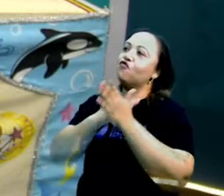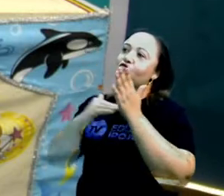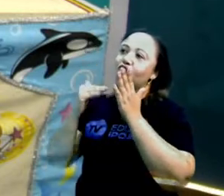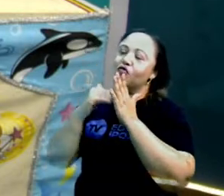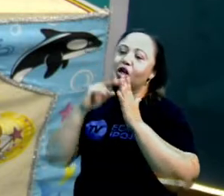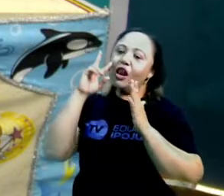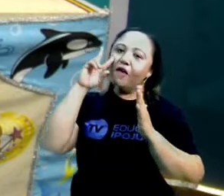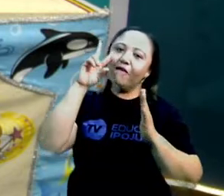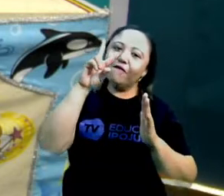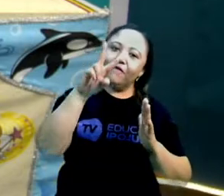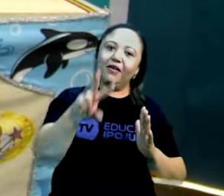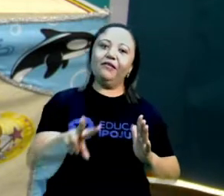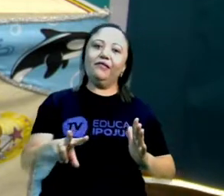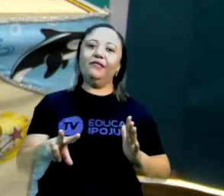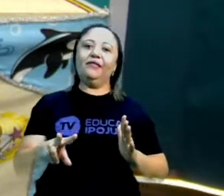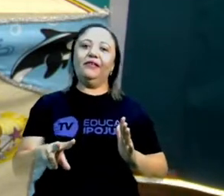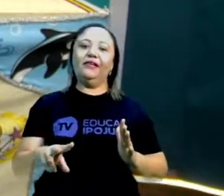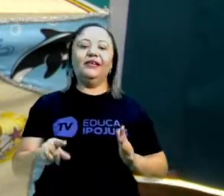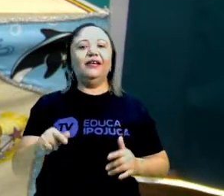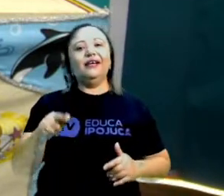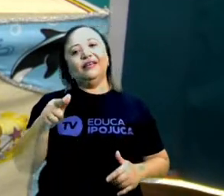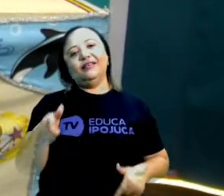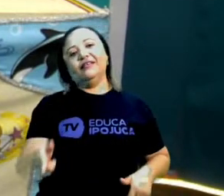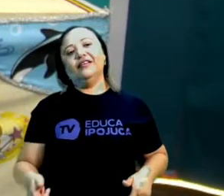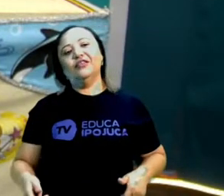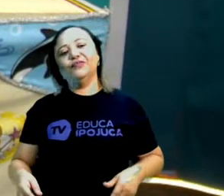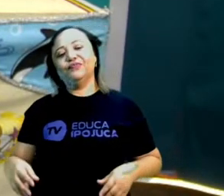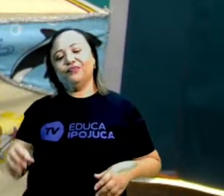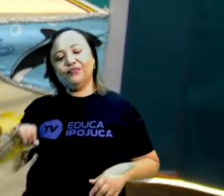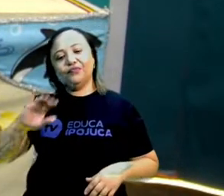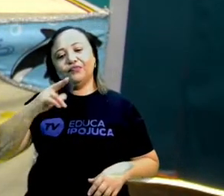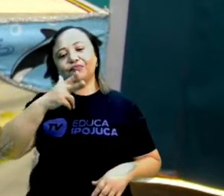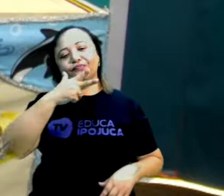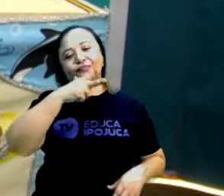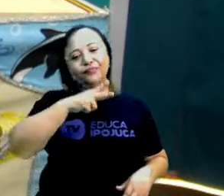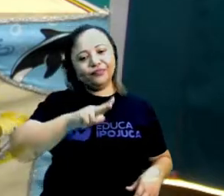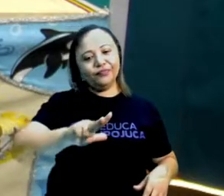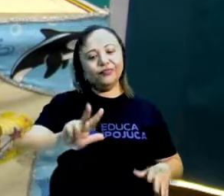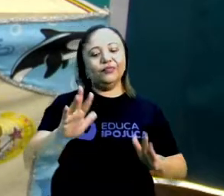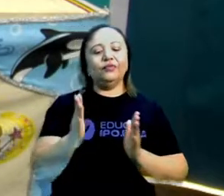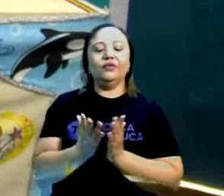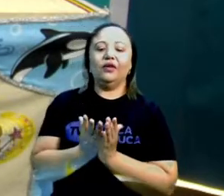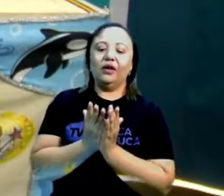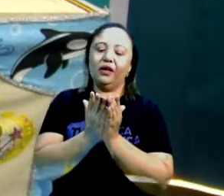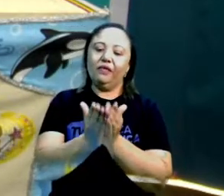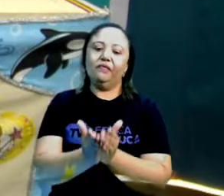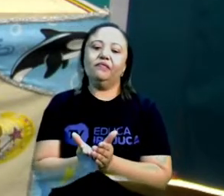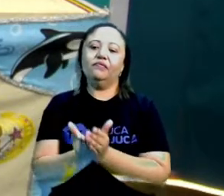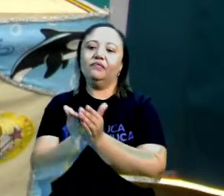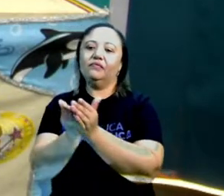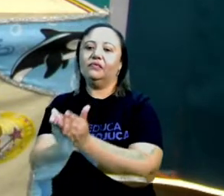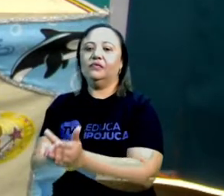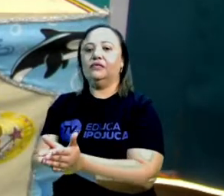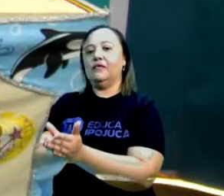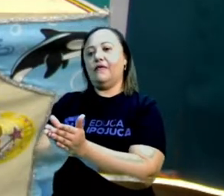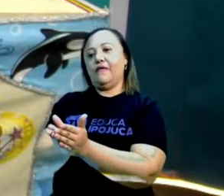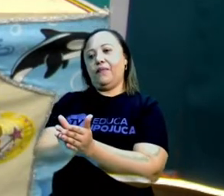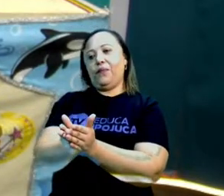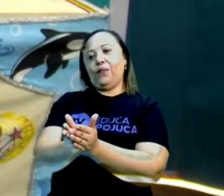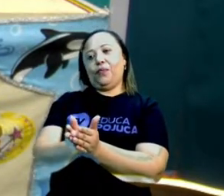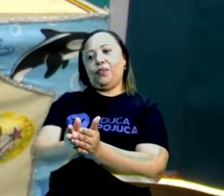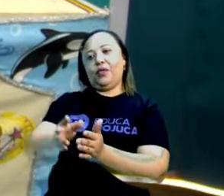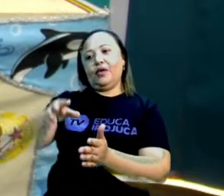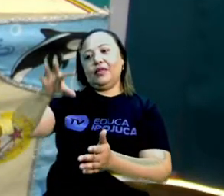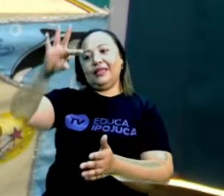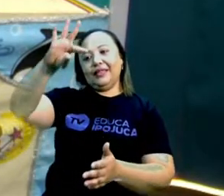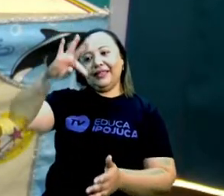as... coisas. Todas as coisas. Aí Jonas pegou o navio e foi para Tarsi,